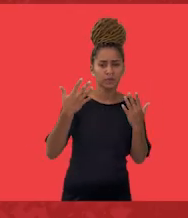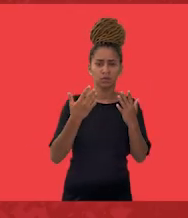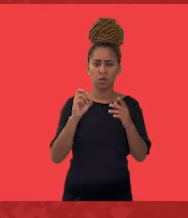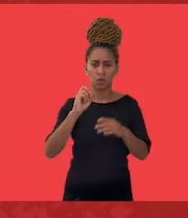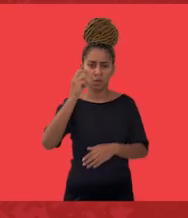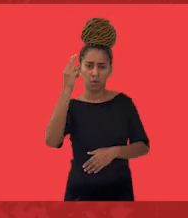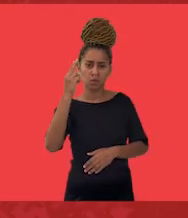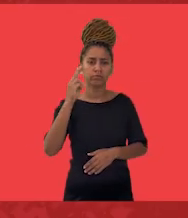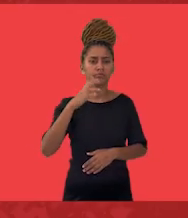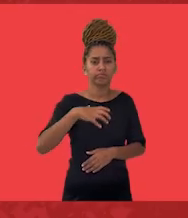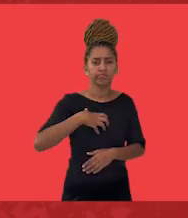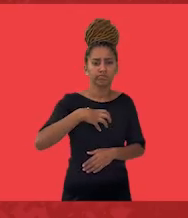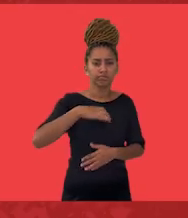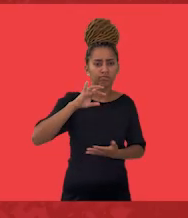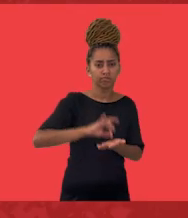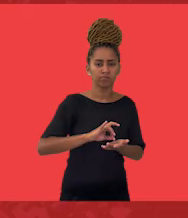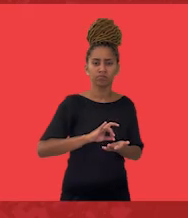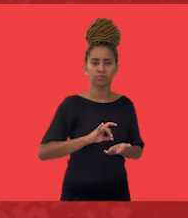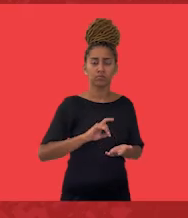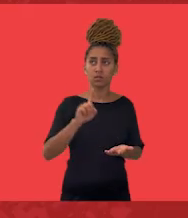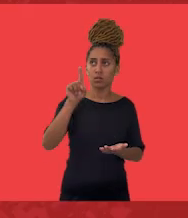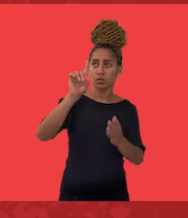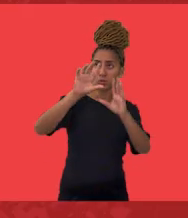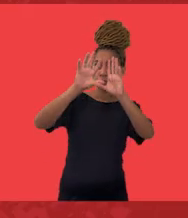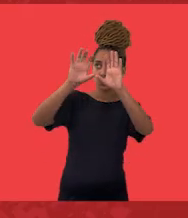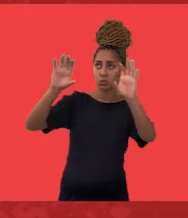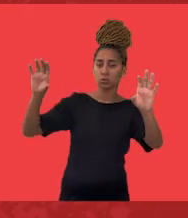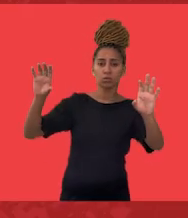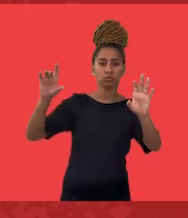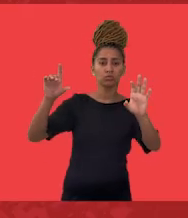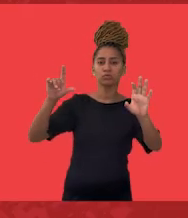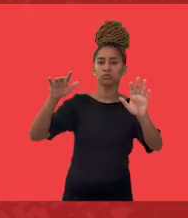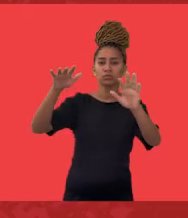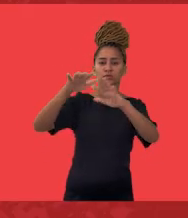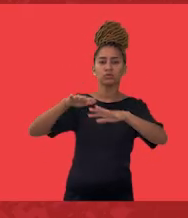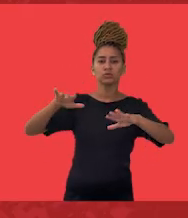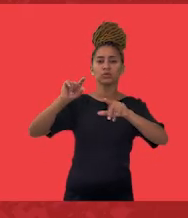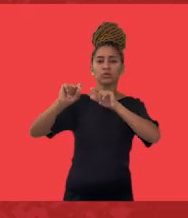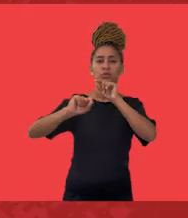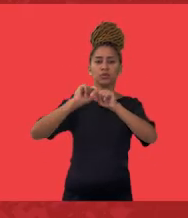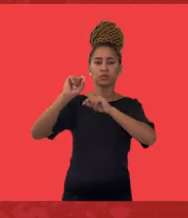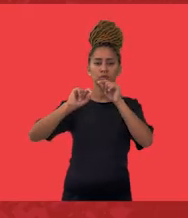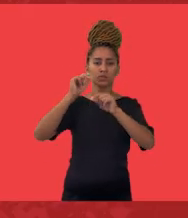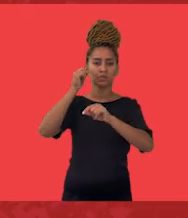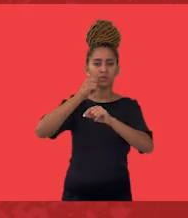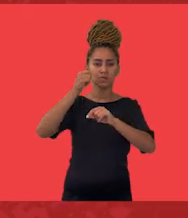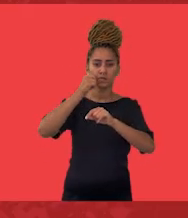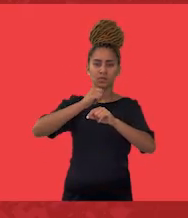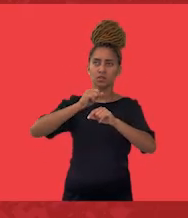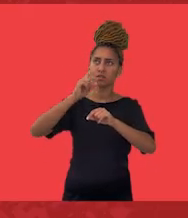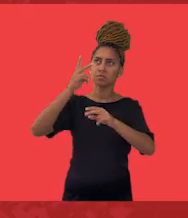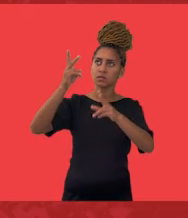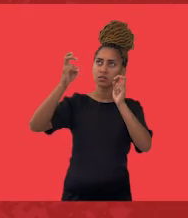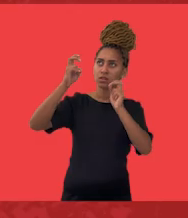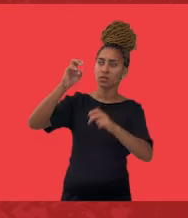A mulher agora se perde, anacrônica, diante de um toca-discos, escuta